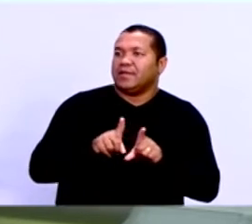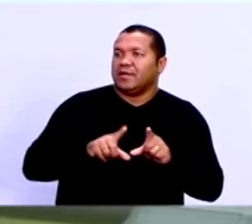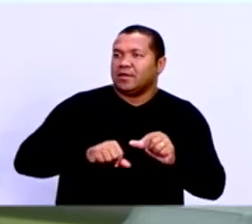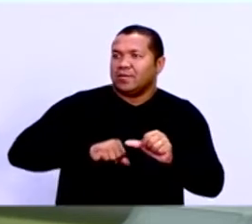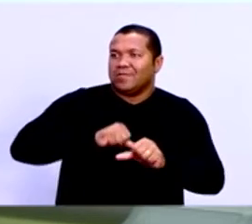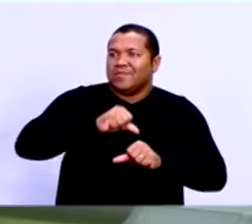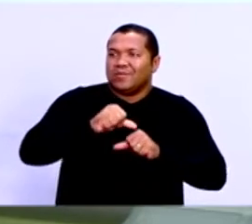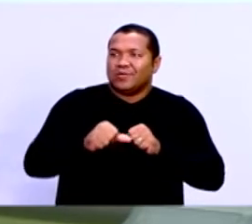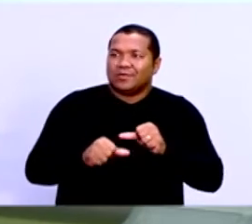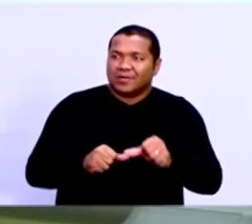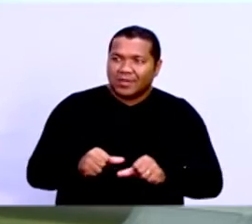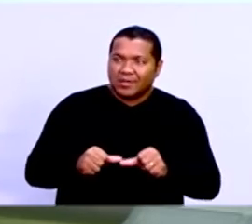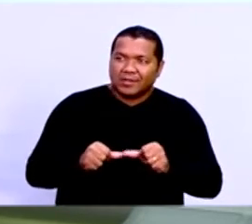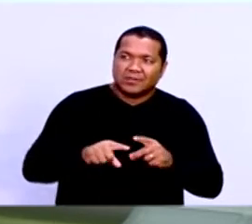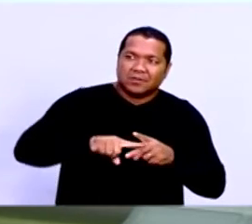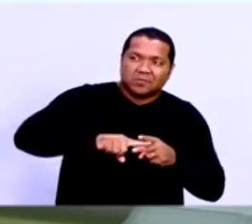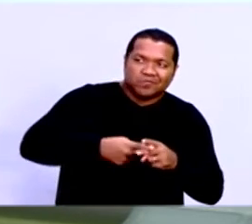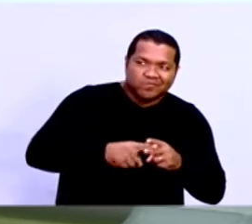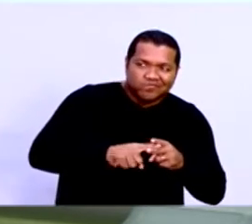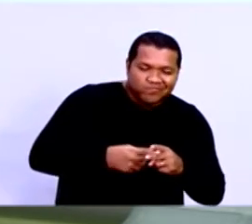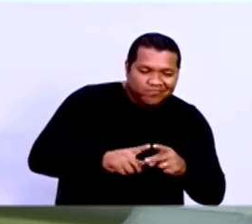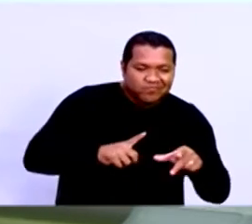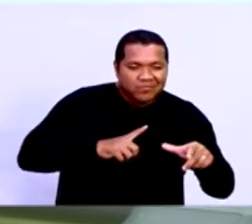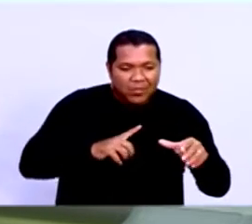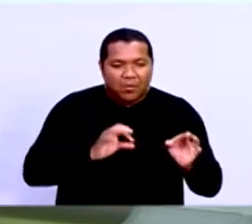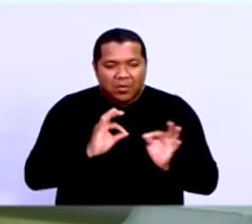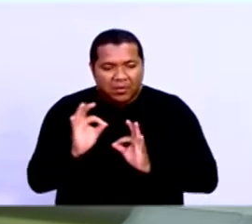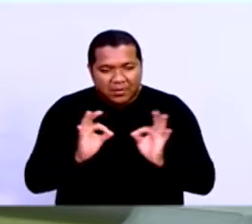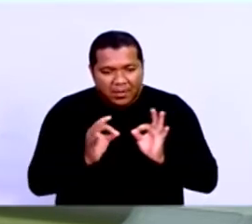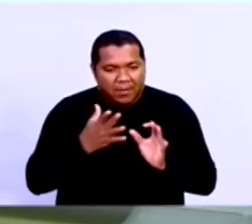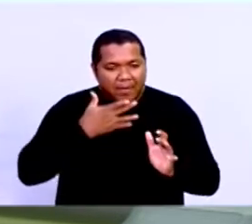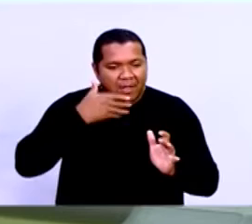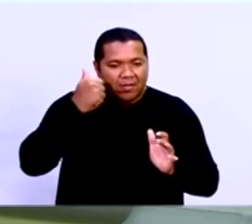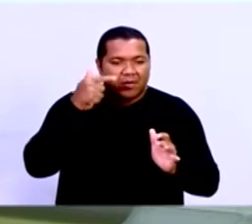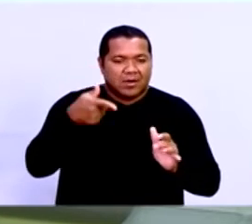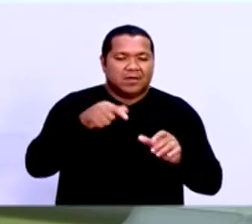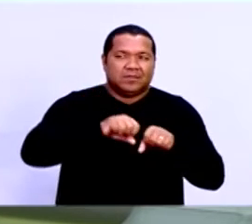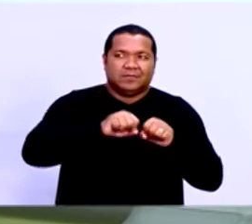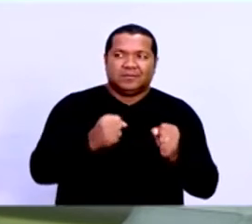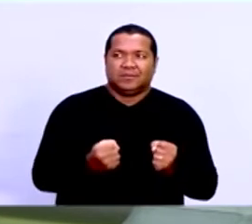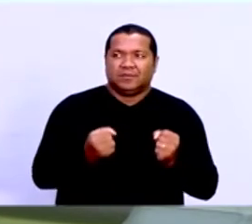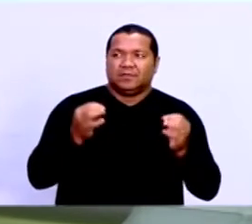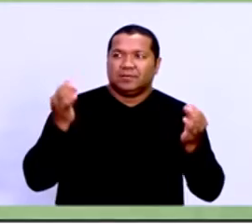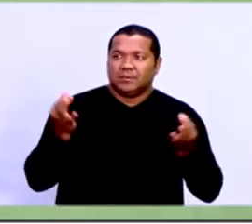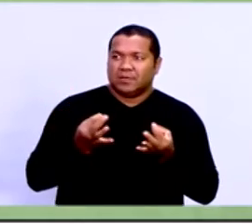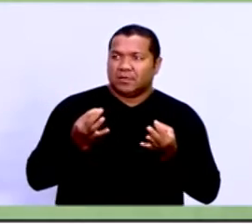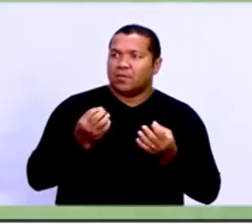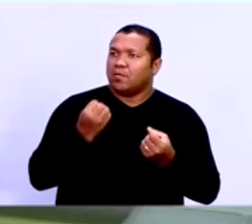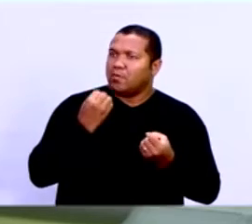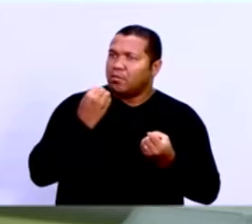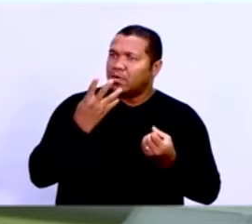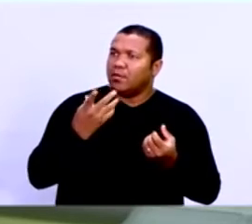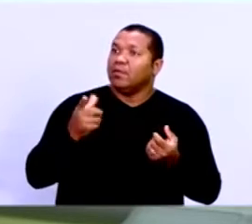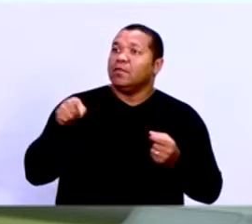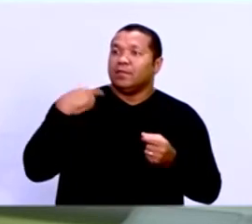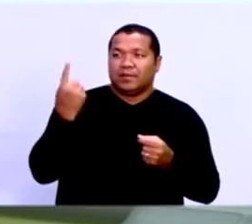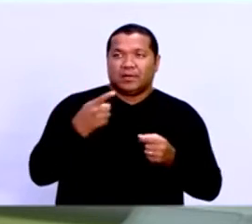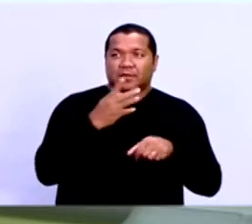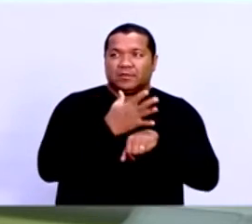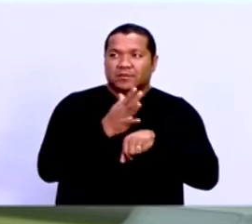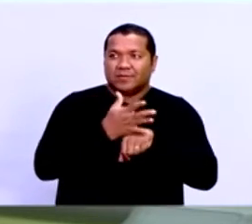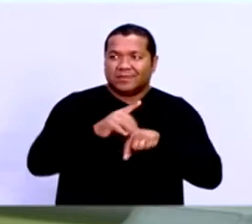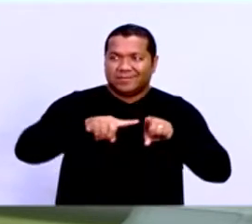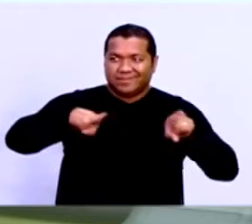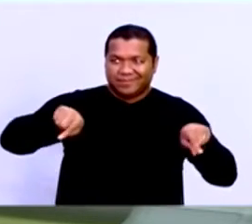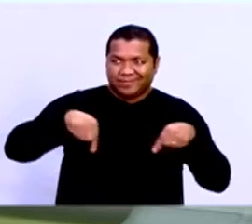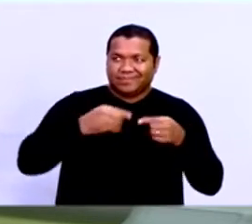arrumar um conceito ele sempre vai ter alguma coisa tá certo bom pessoal para a nossa atividade de sala